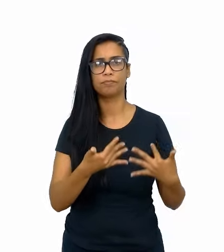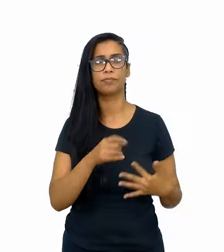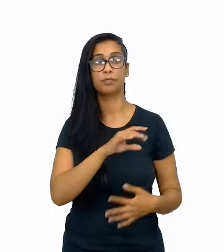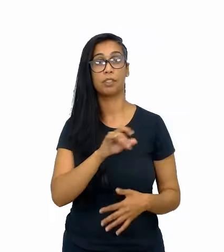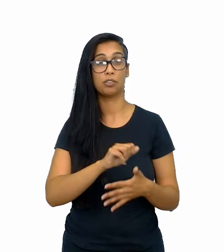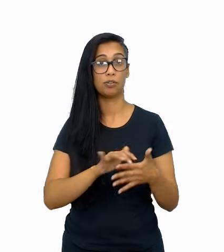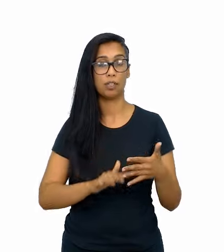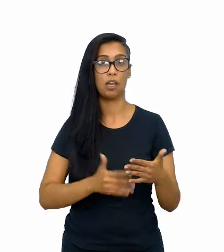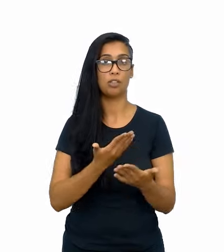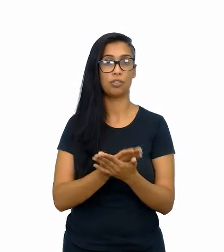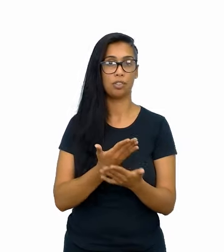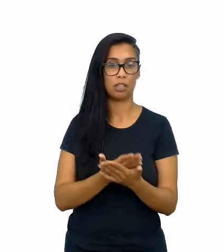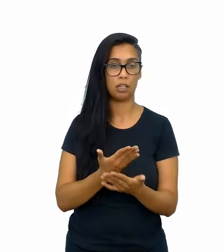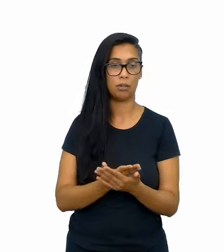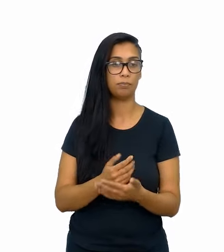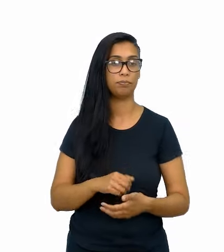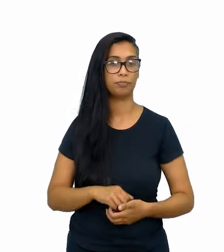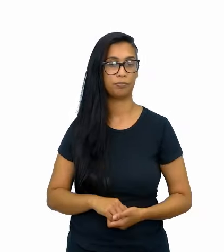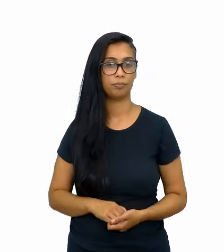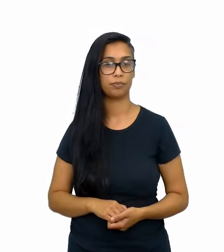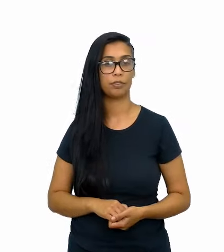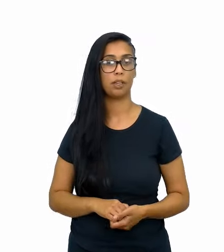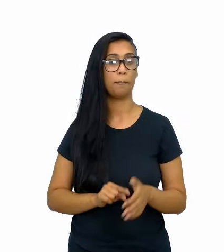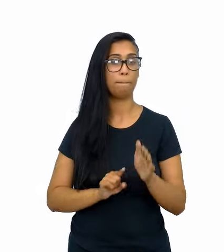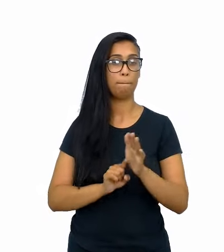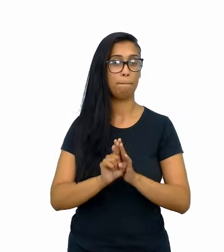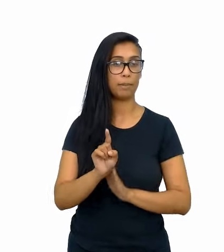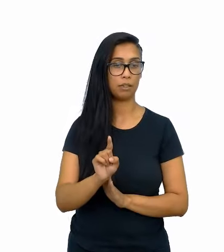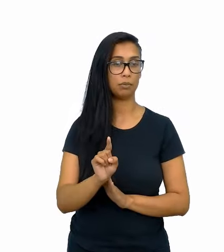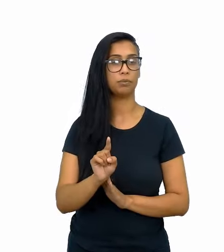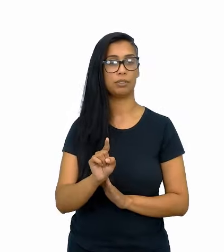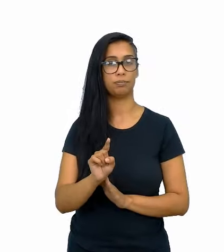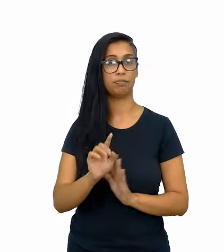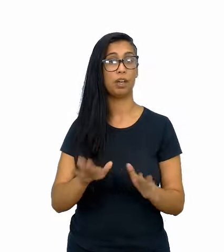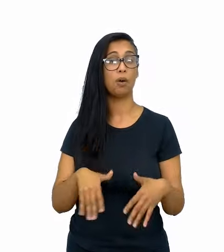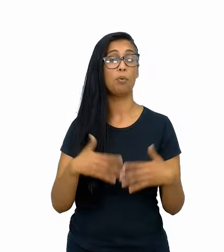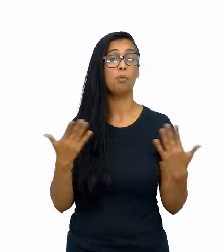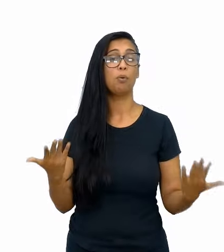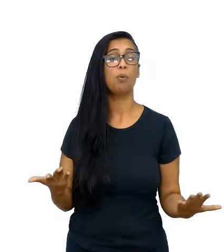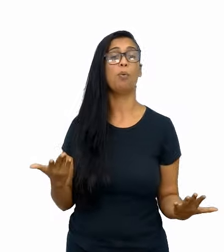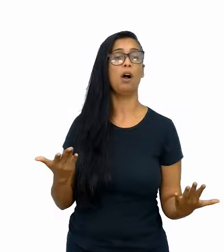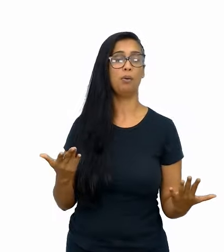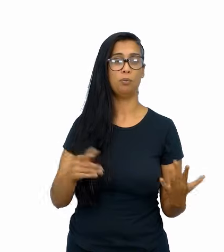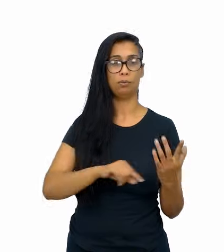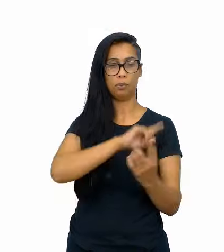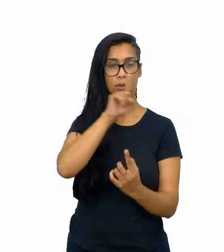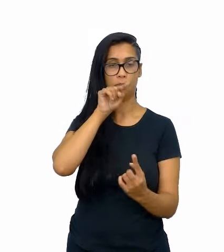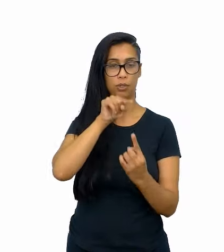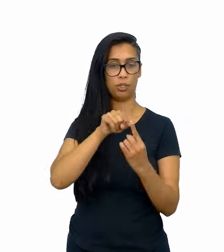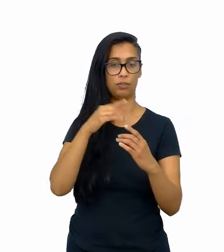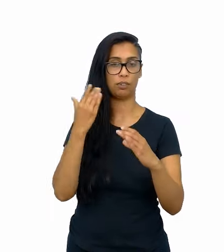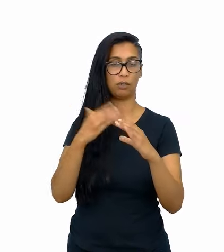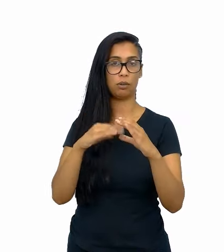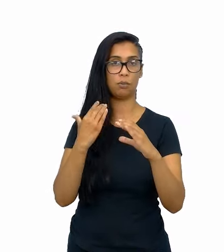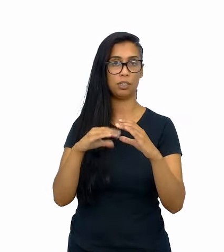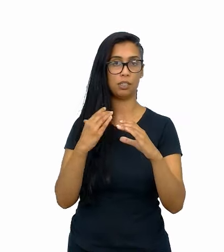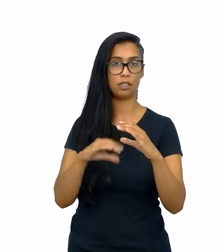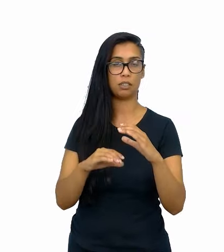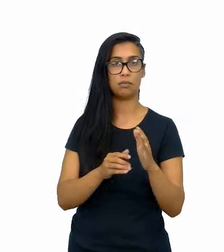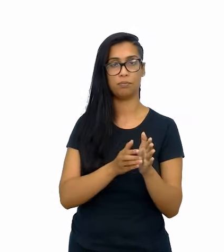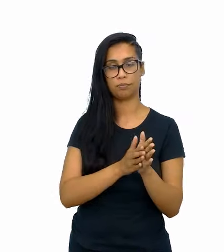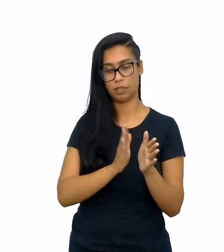podemos afirmar que o propósito dessa sequência didática é criar uma rede de comunicação